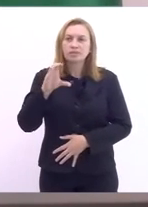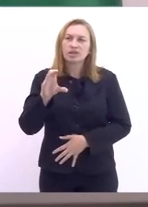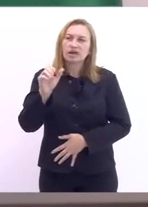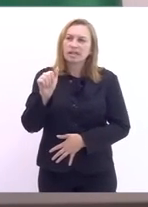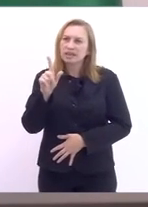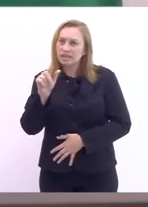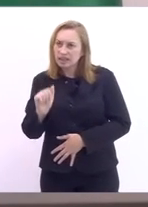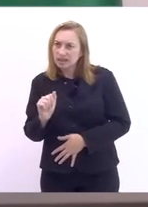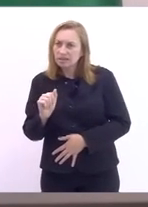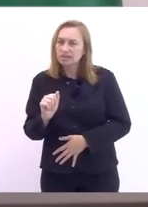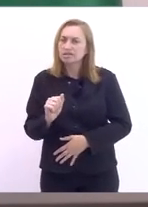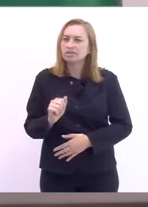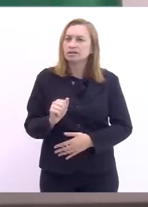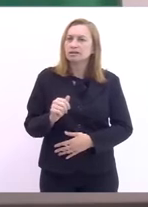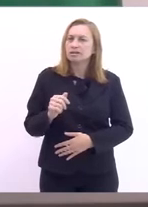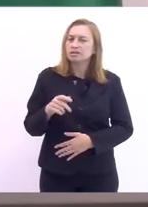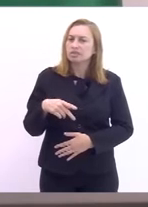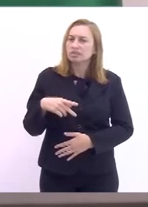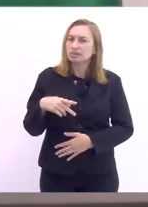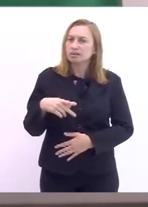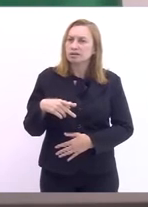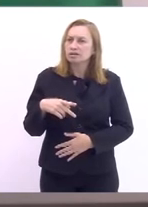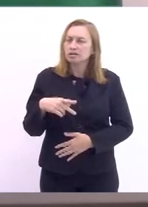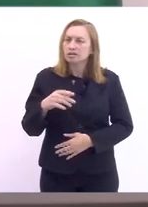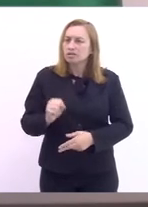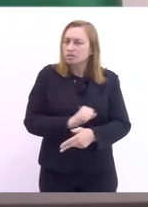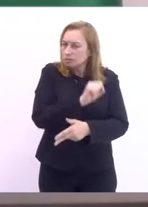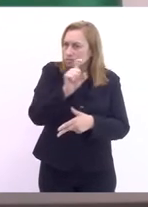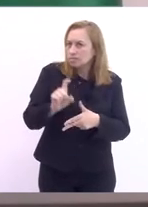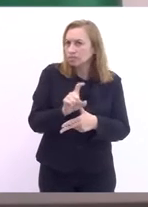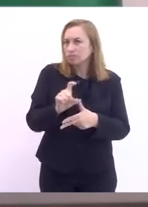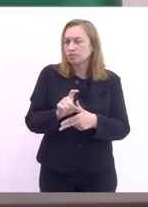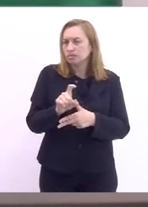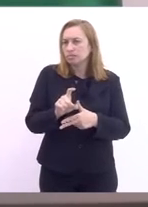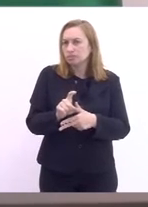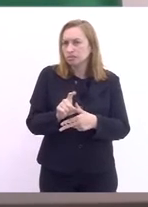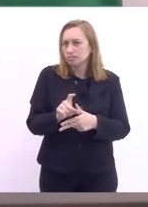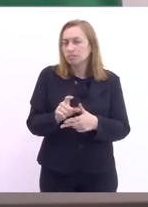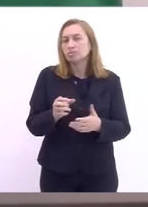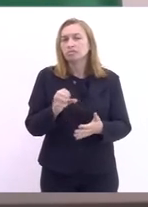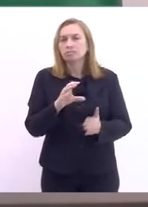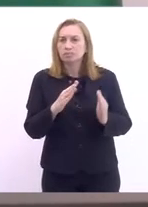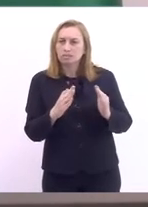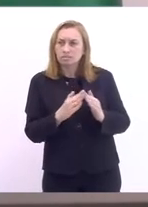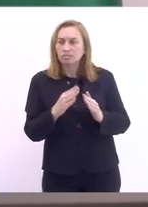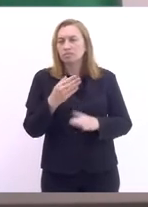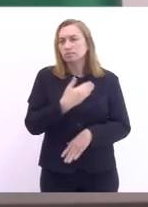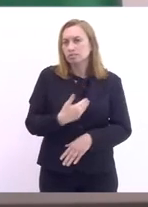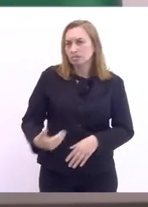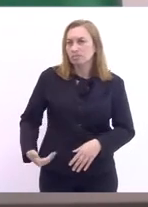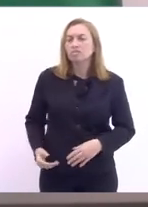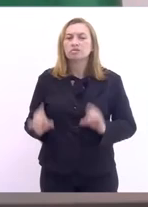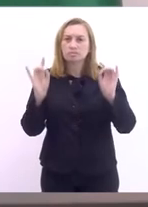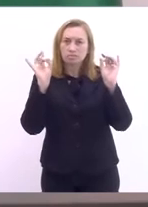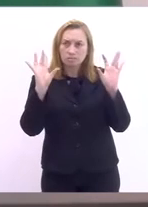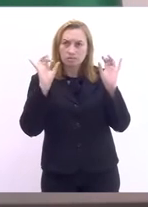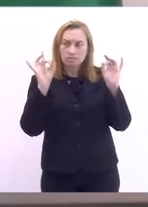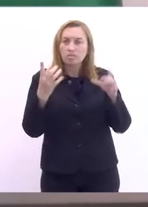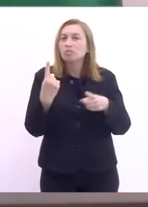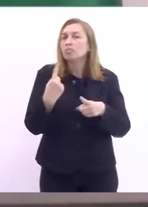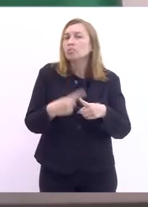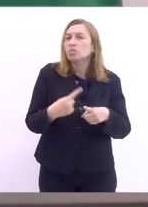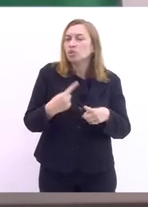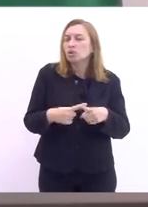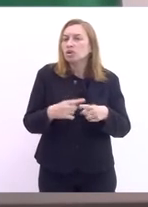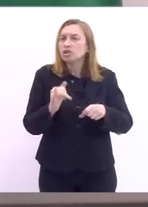Canella arguísse o Poder Executivo, né, a Casa Civil em especial, né, por que